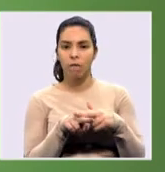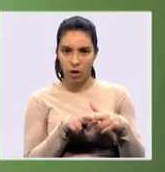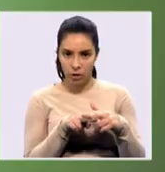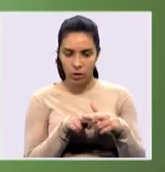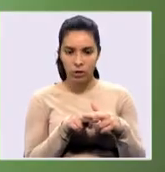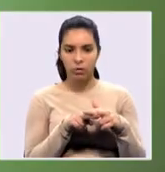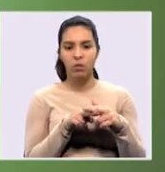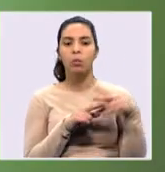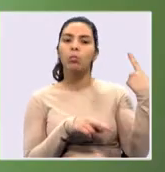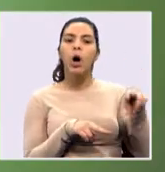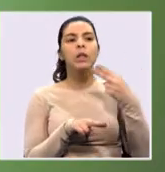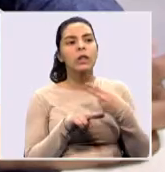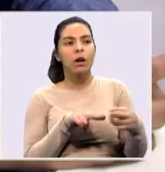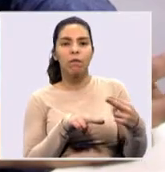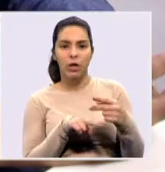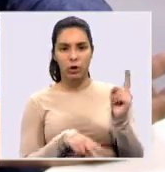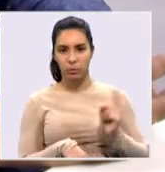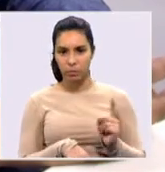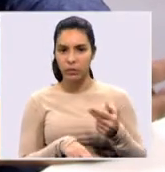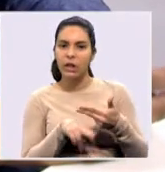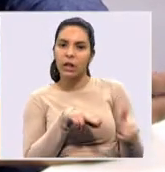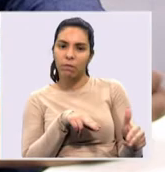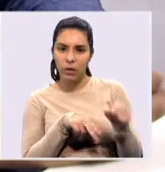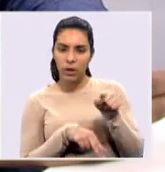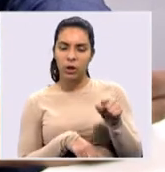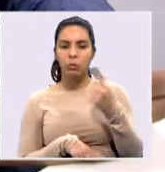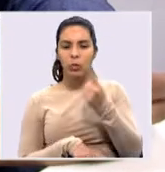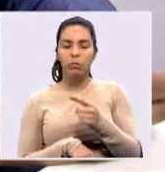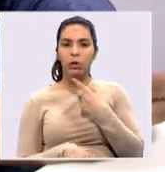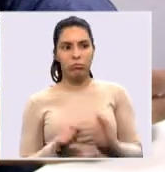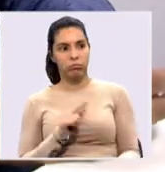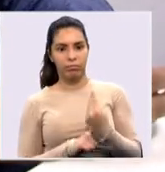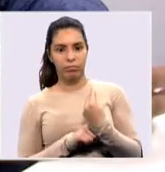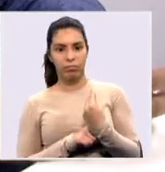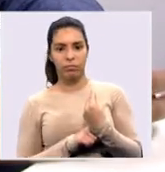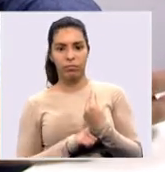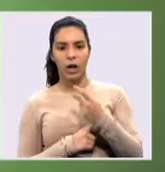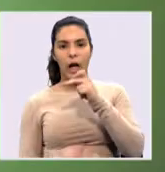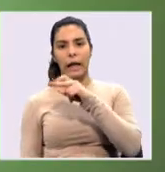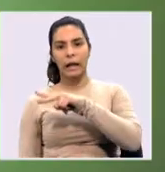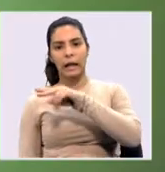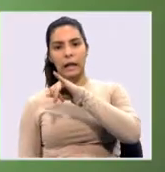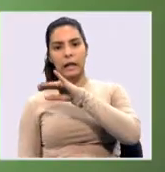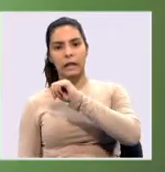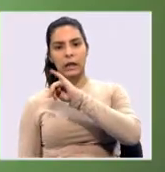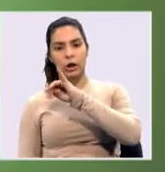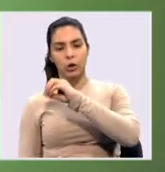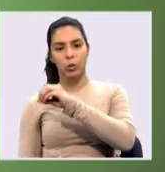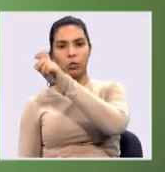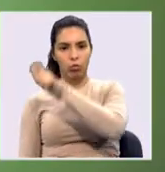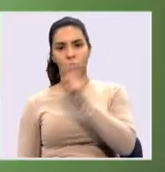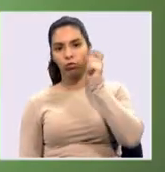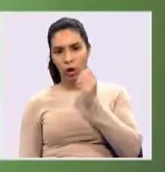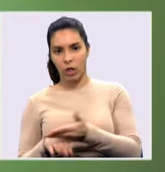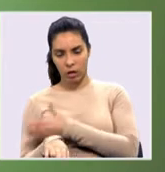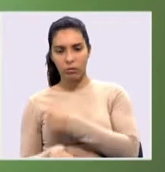cerveja. Mas não simplesmente uma cerveja. Nós pensámos numa cerveja diferente. E então o Anísio sugeriu,